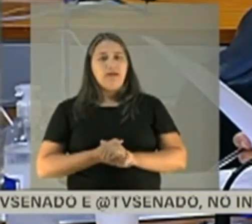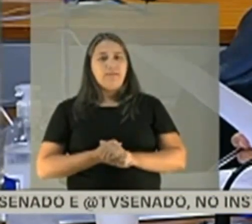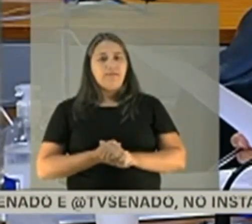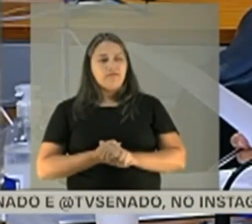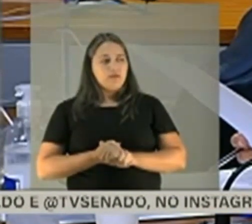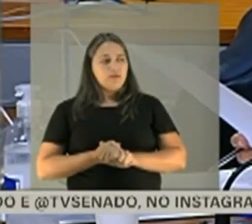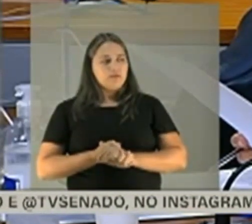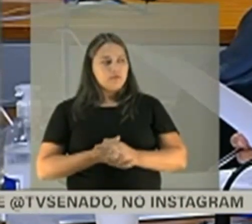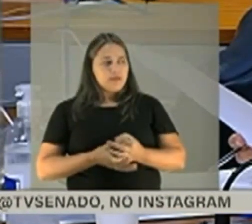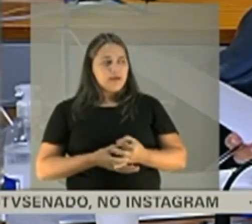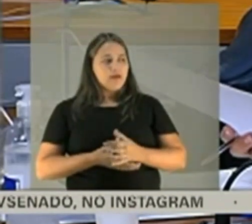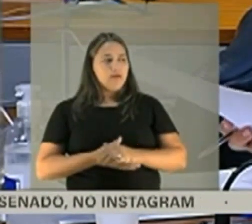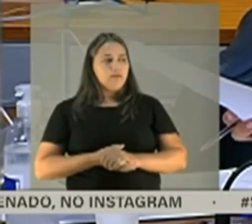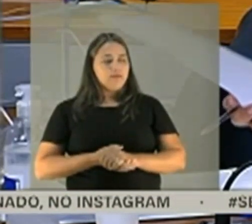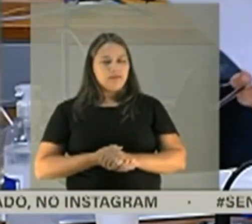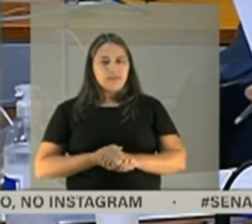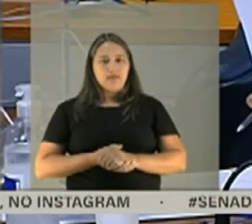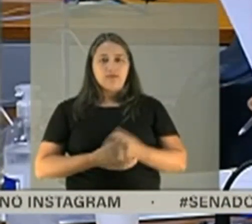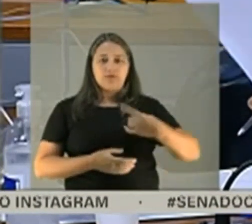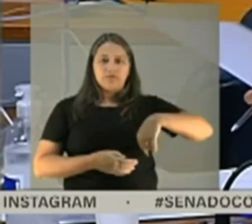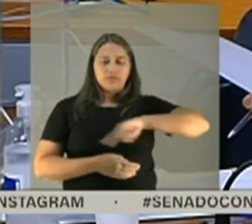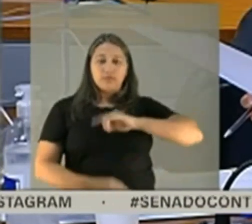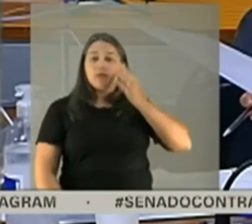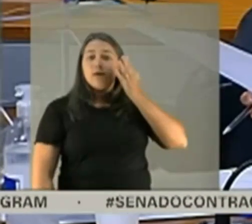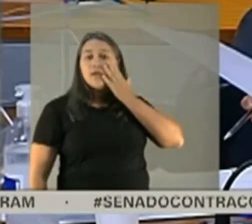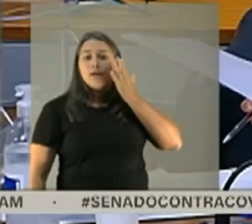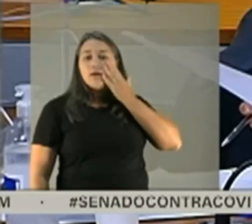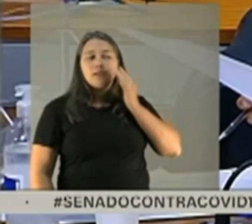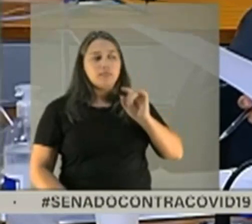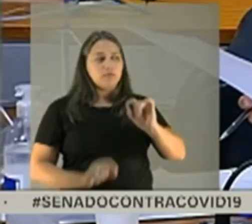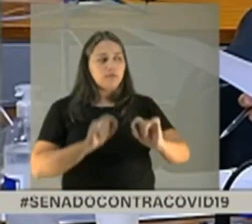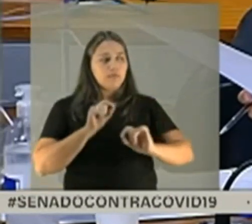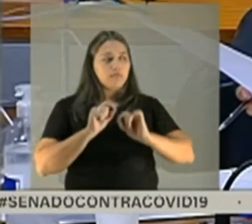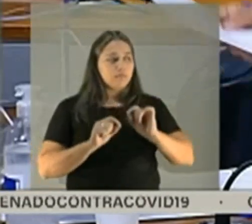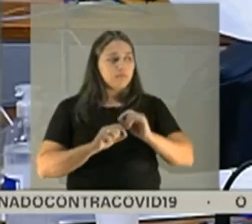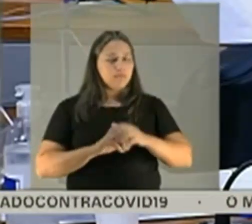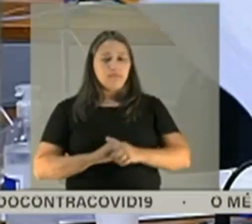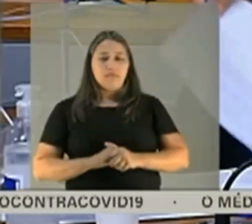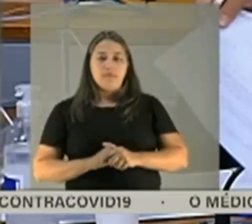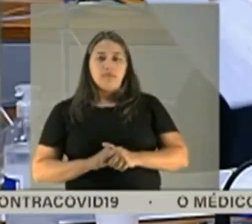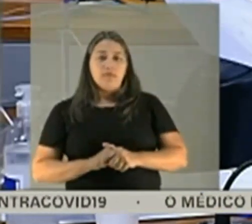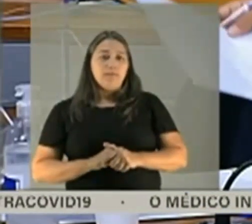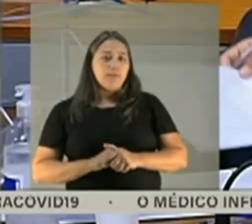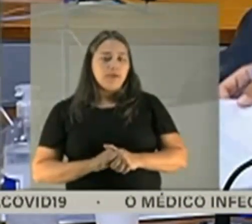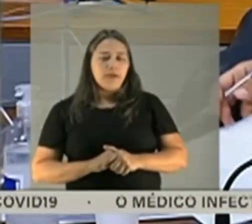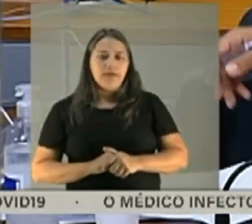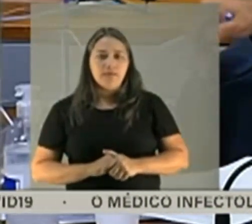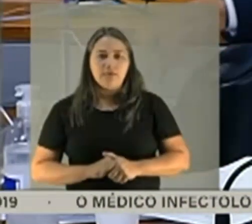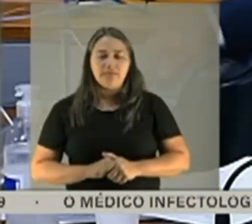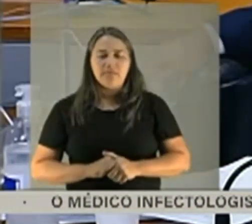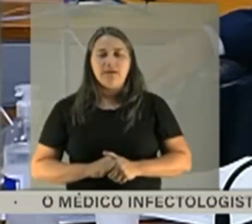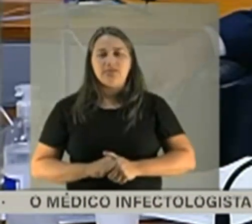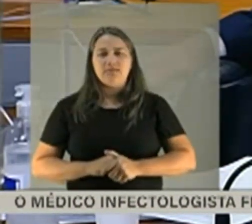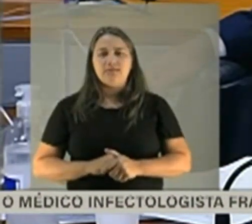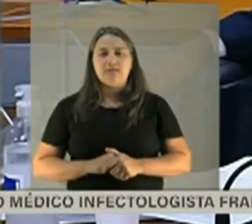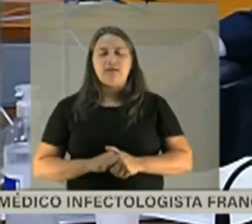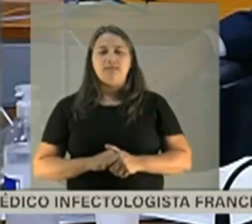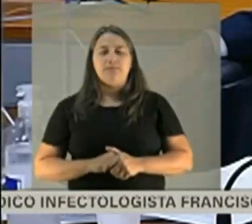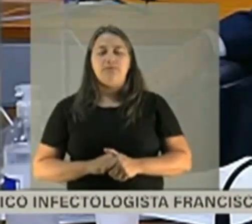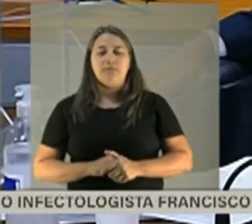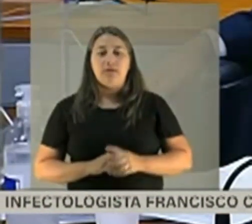pode até deixar, mas a gente sabe, eu já sei o que é que vai acontecer. Isso vai para o